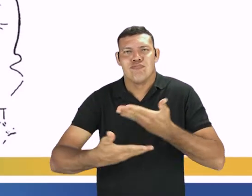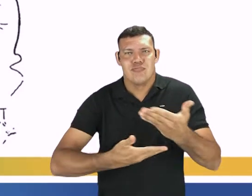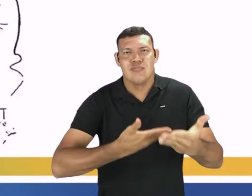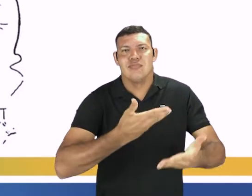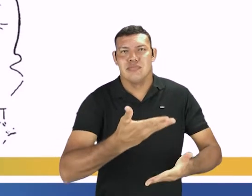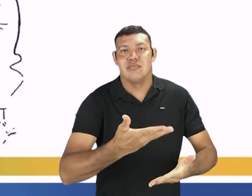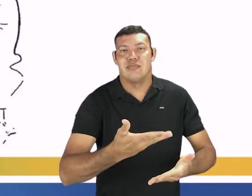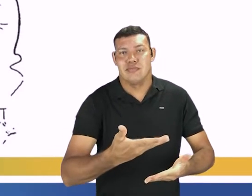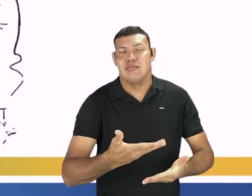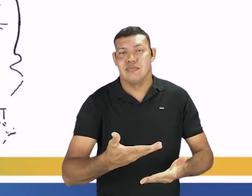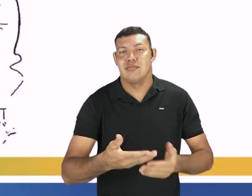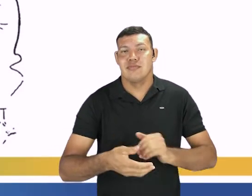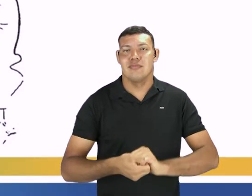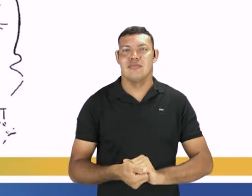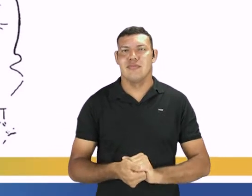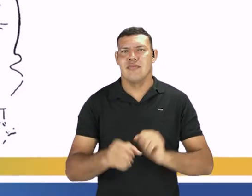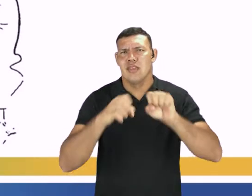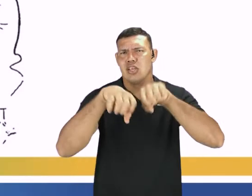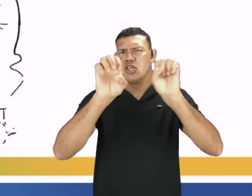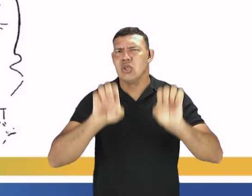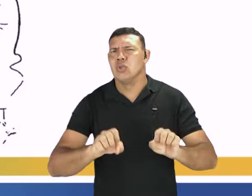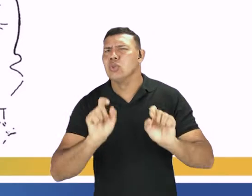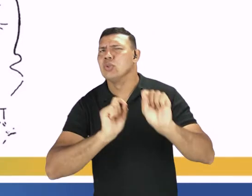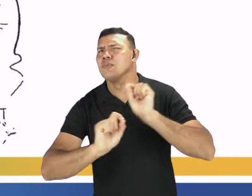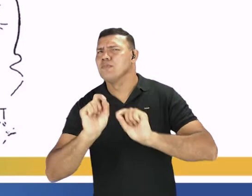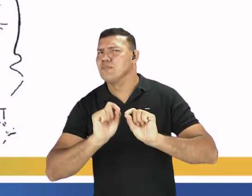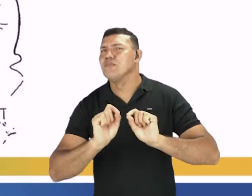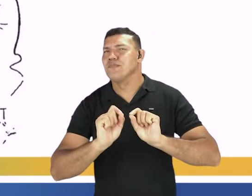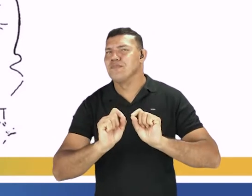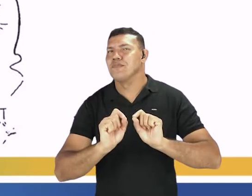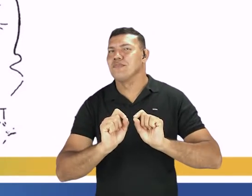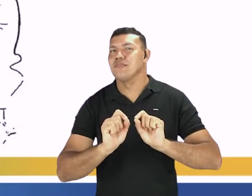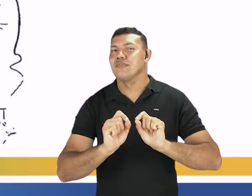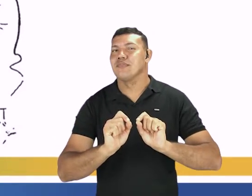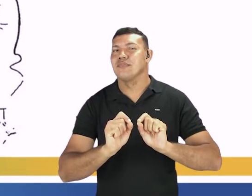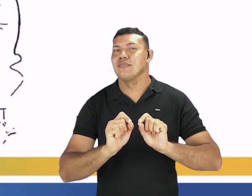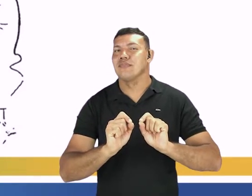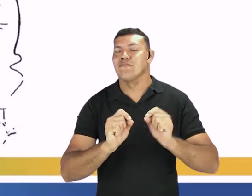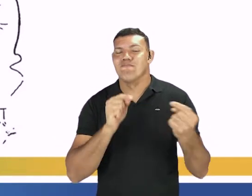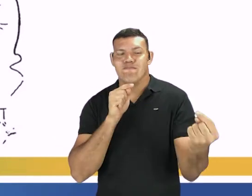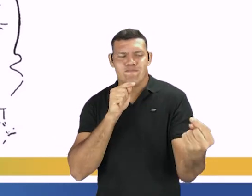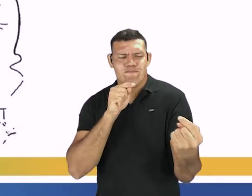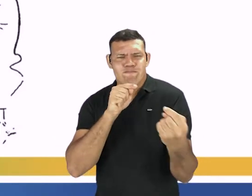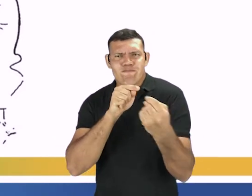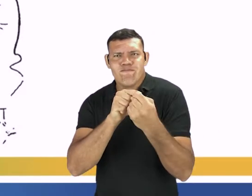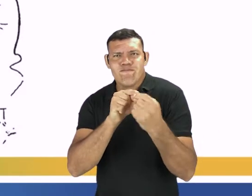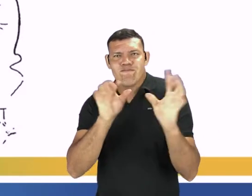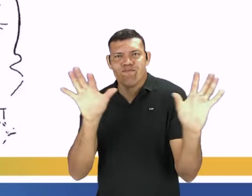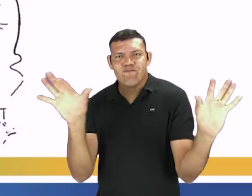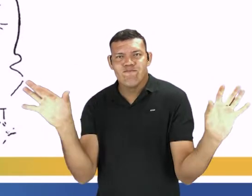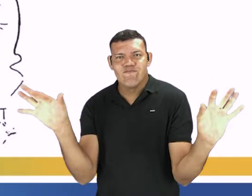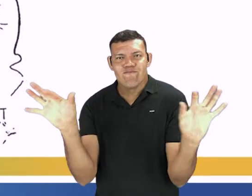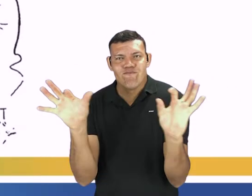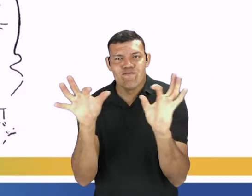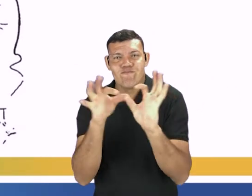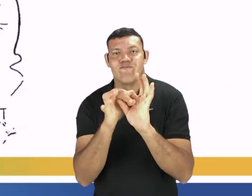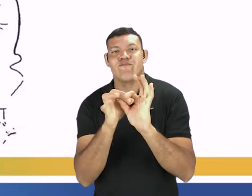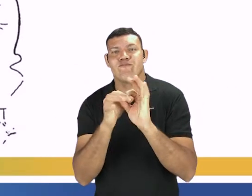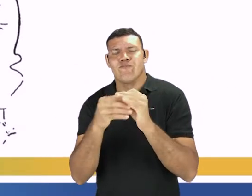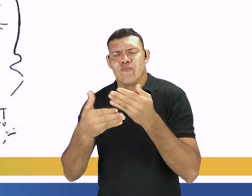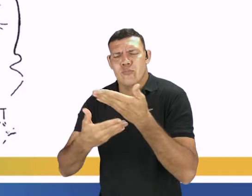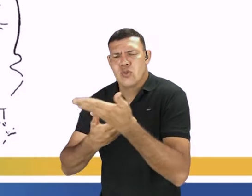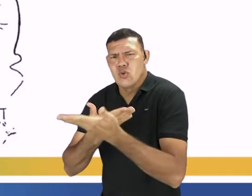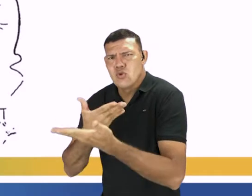para a gente ver sobre um pouco dessa estrutura de poder, porque é um interligamento. A troca de favores,